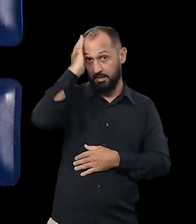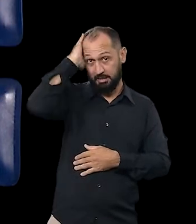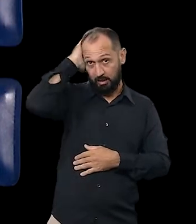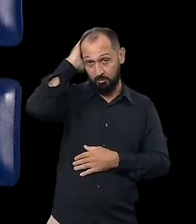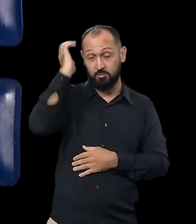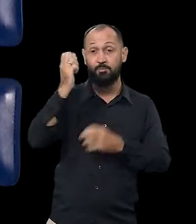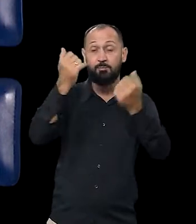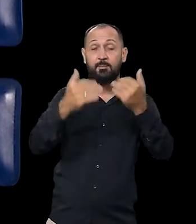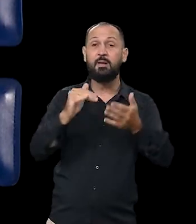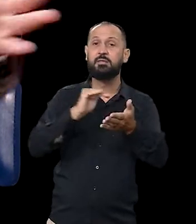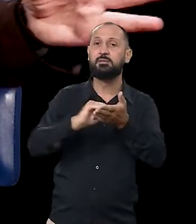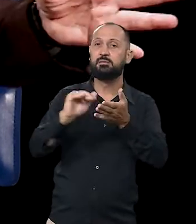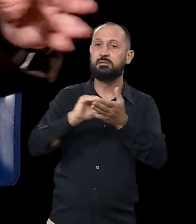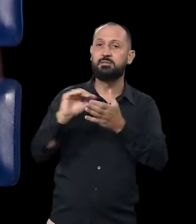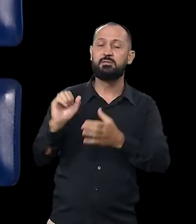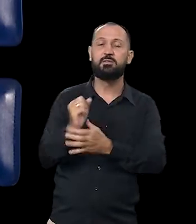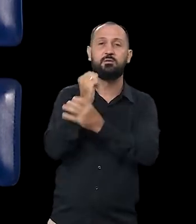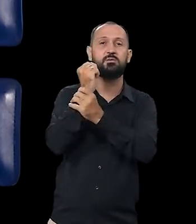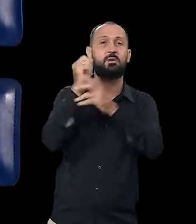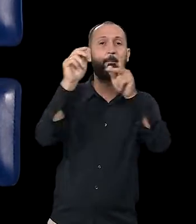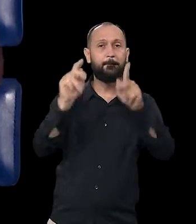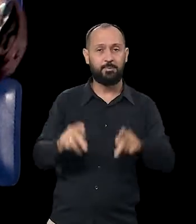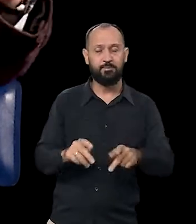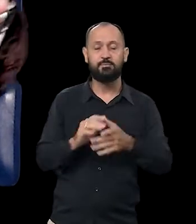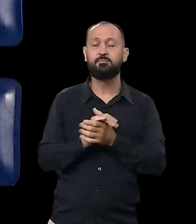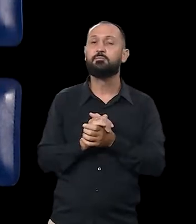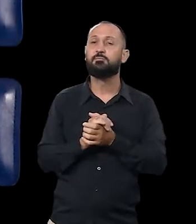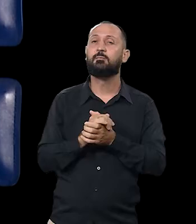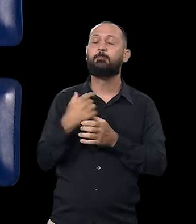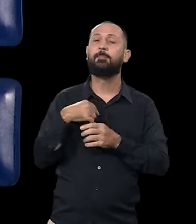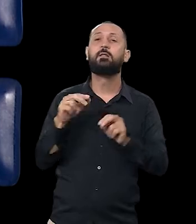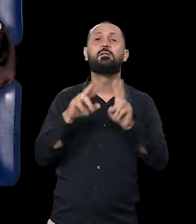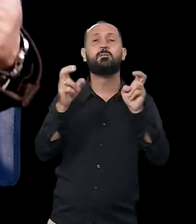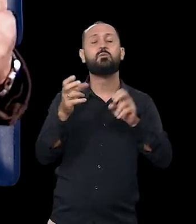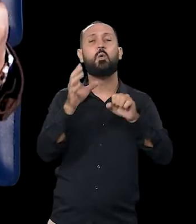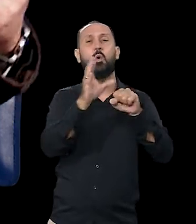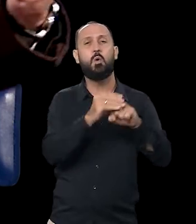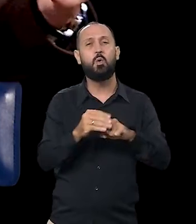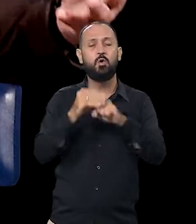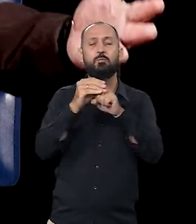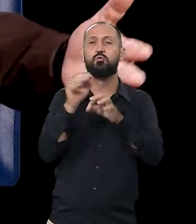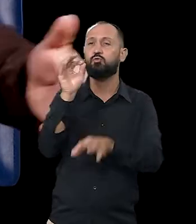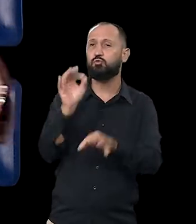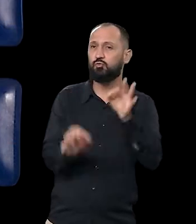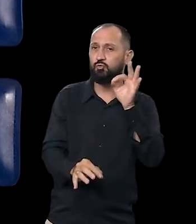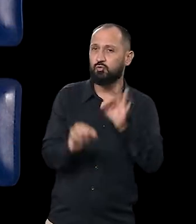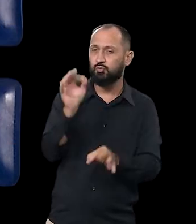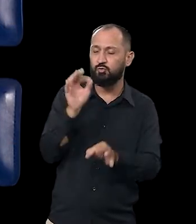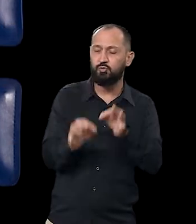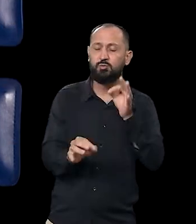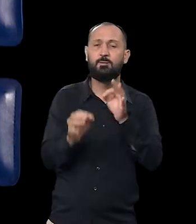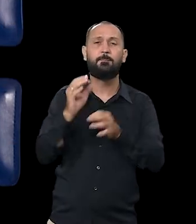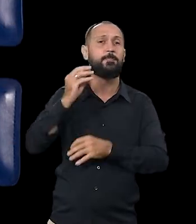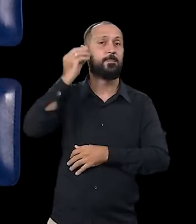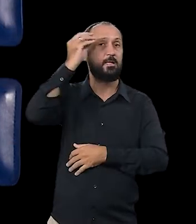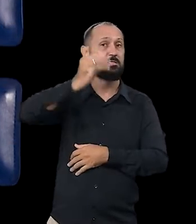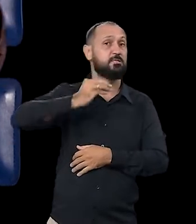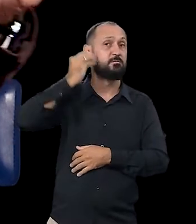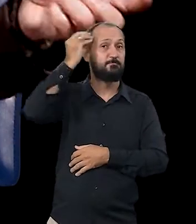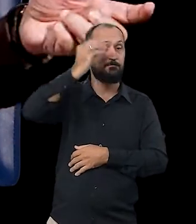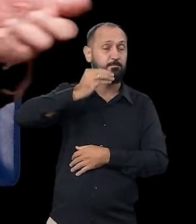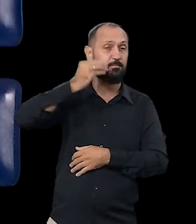eu pudesse assumir a Secretaria de Segurança Pública, e fruto, né, dessa questão do conhecimento jurídico e